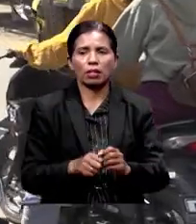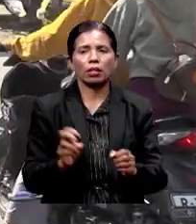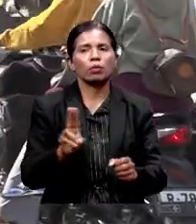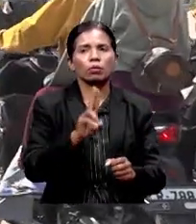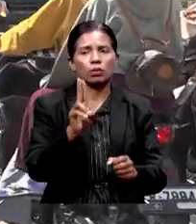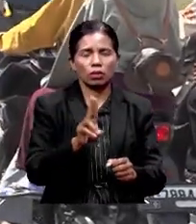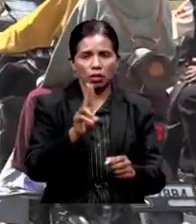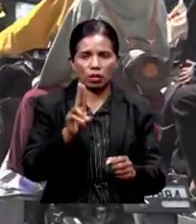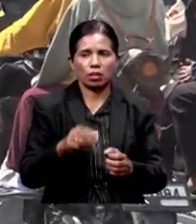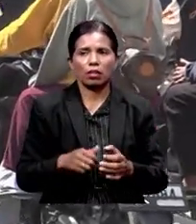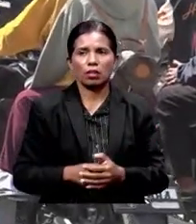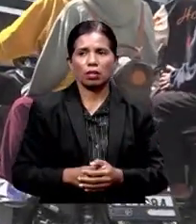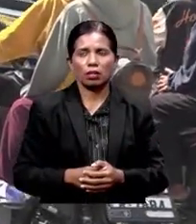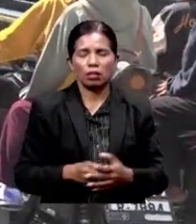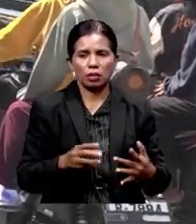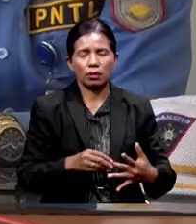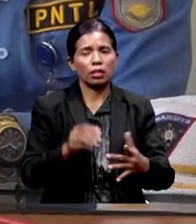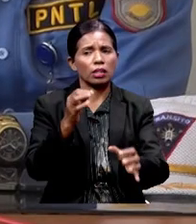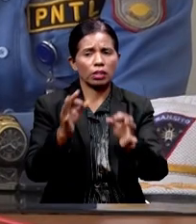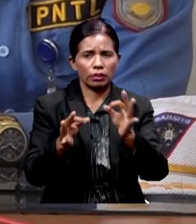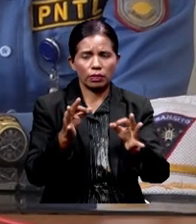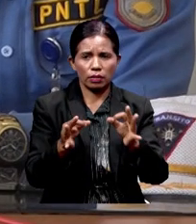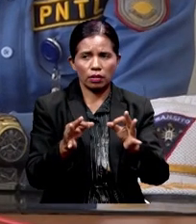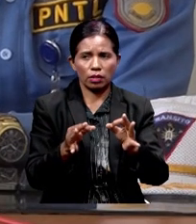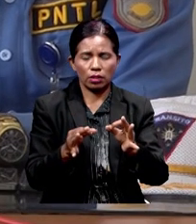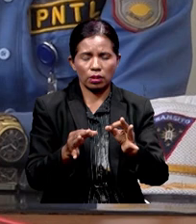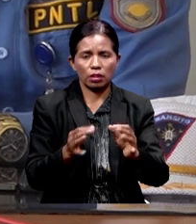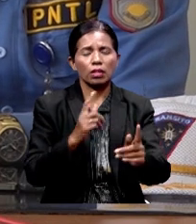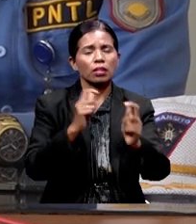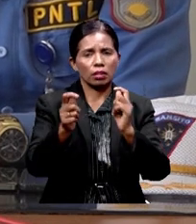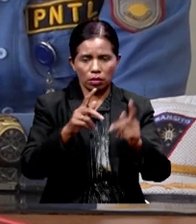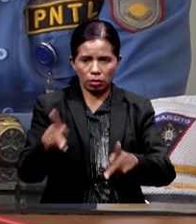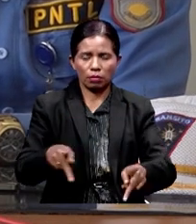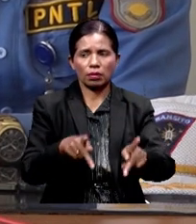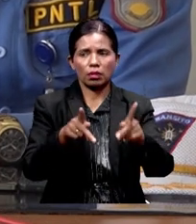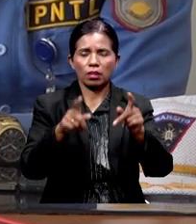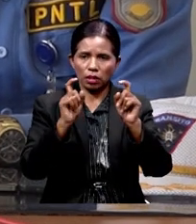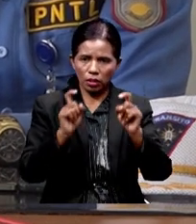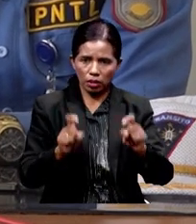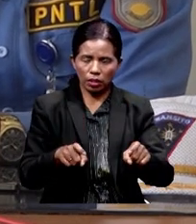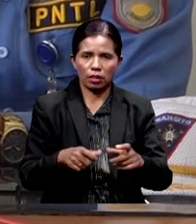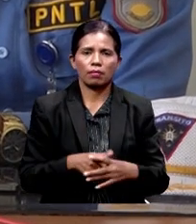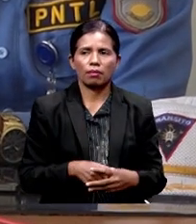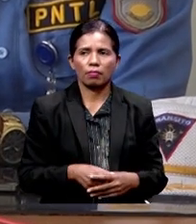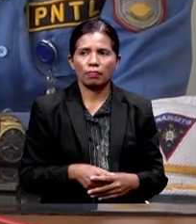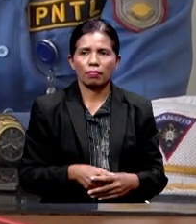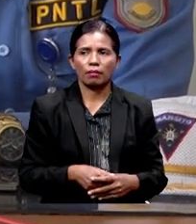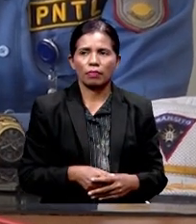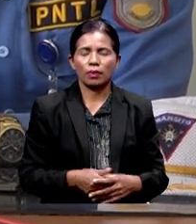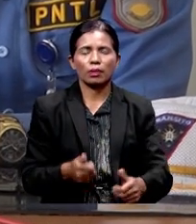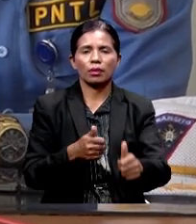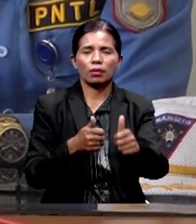utiliza, liliu, carico, maca tu ir transporte público, tem que tu